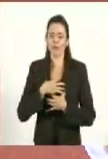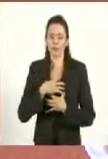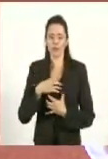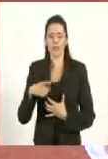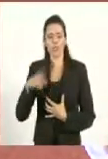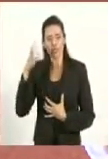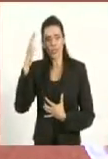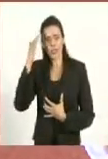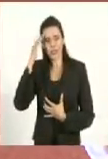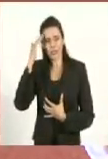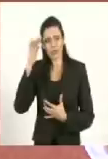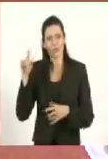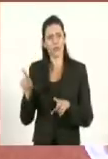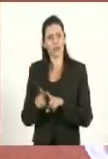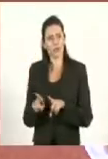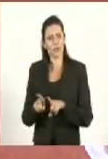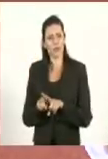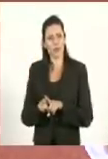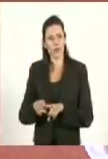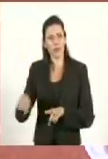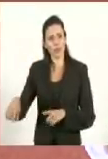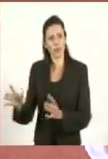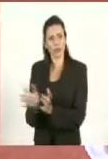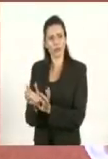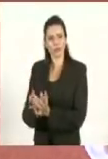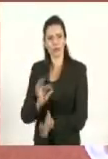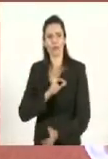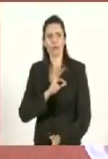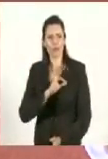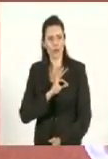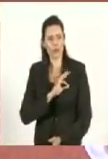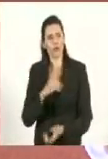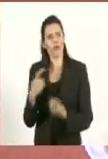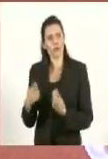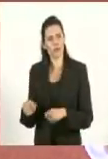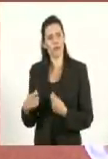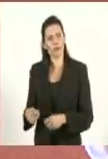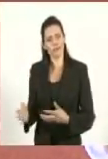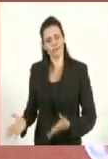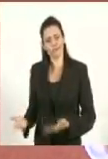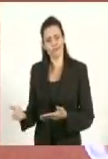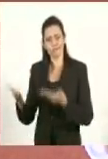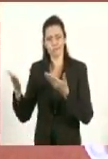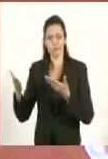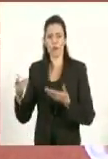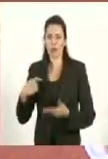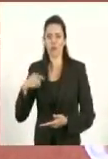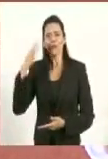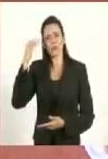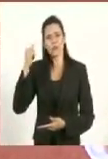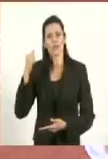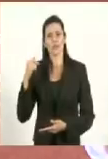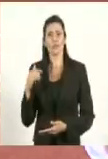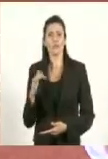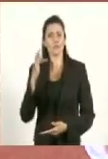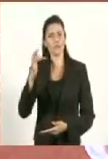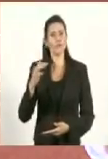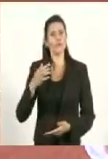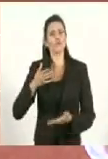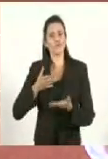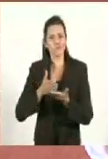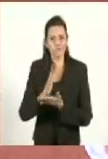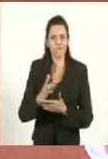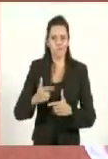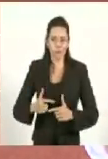dos oficiais, e assim, senhor presidente, para concluir, e assim nós vamos conseguir avançar nas negociações, tanto com a Polícia